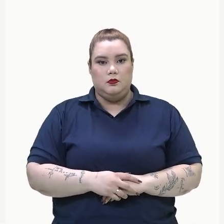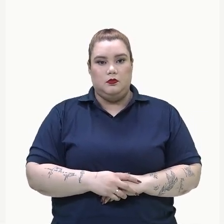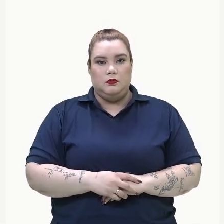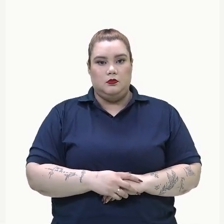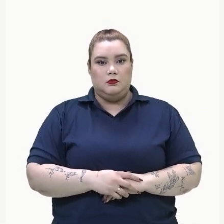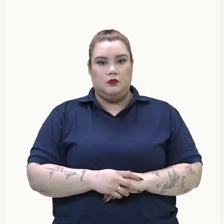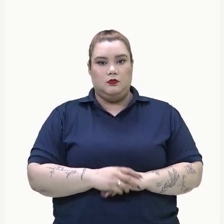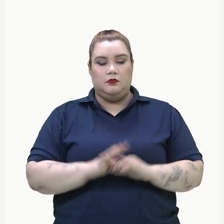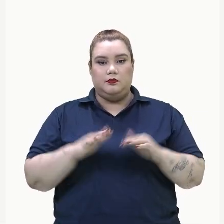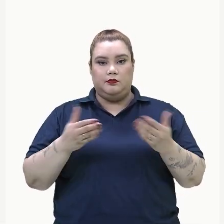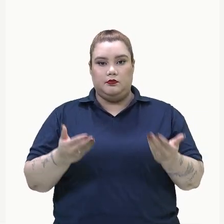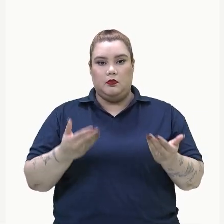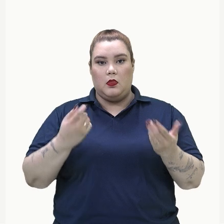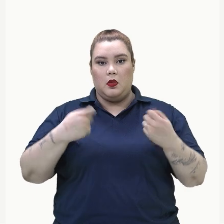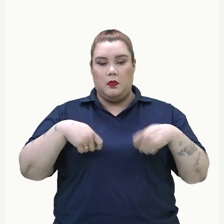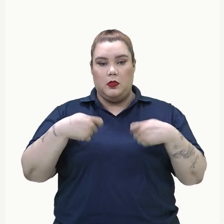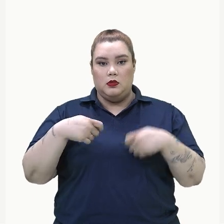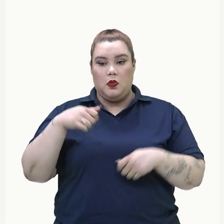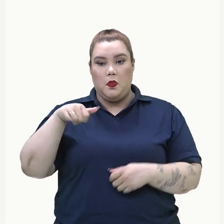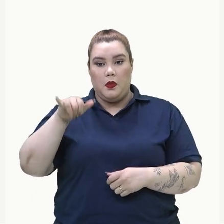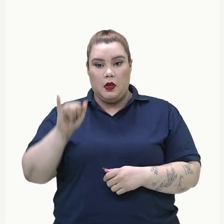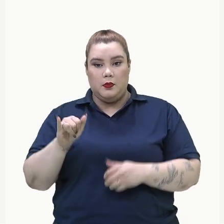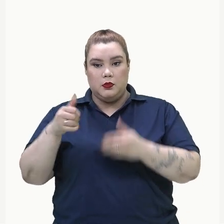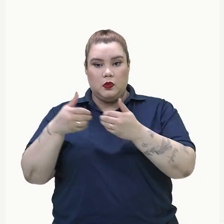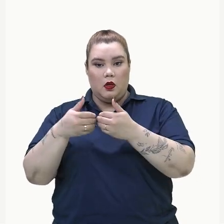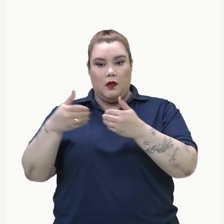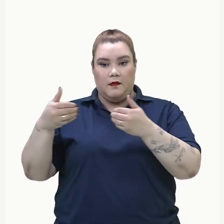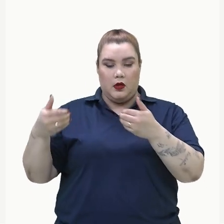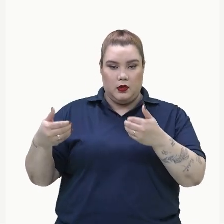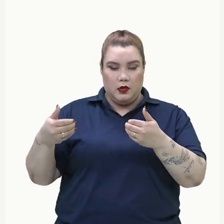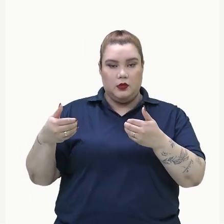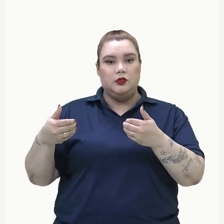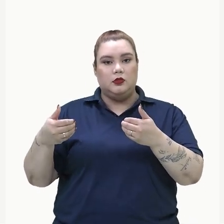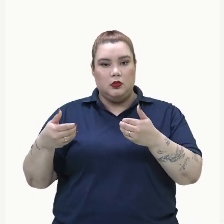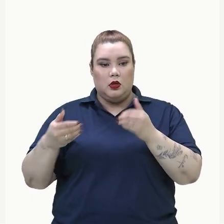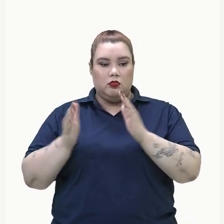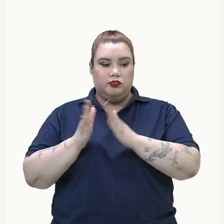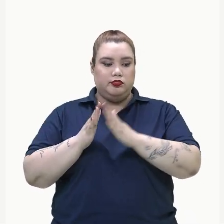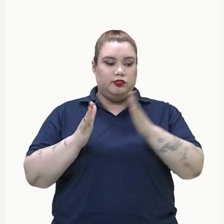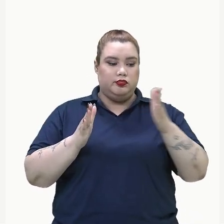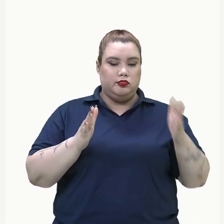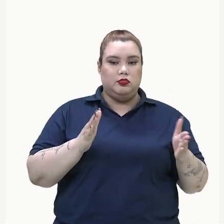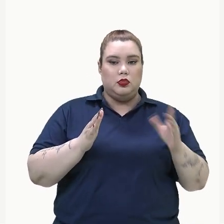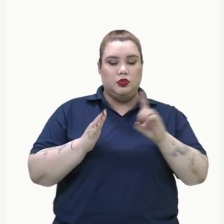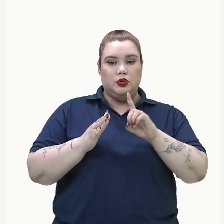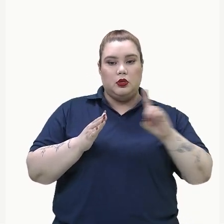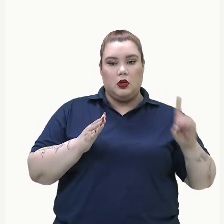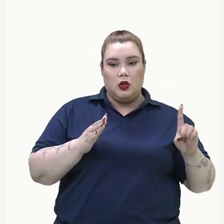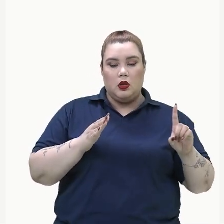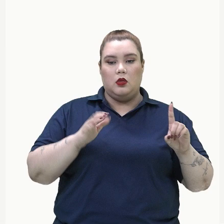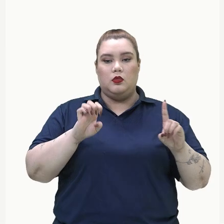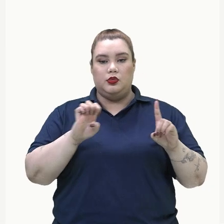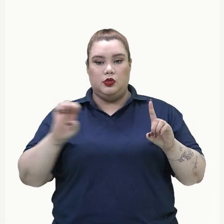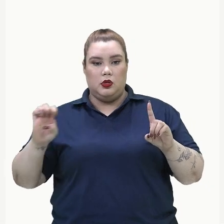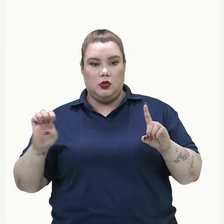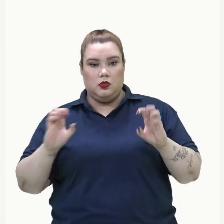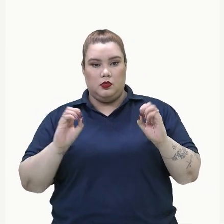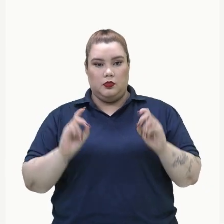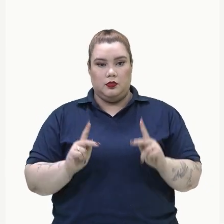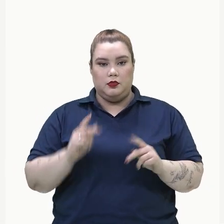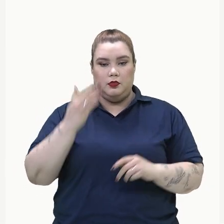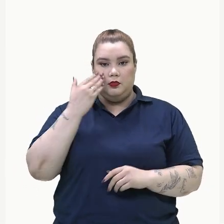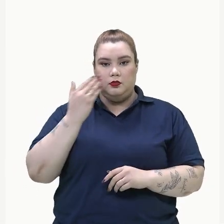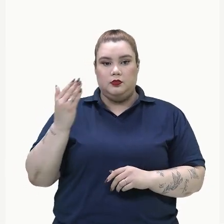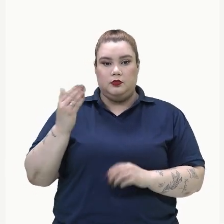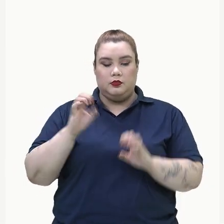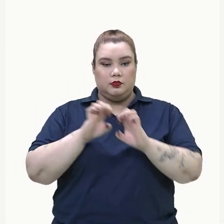Então, a gente precisa isolar o y do lado esquerdo e todo o restante vai para o lado direito da igualdade. Vamos reescrever aqui a